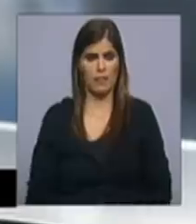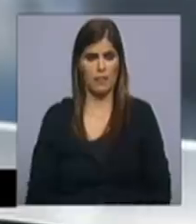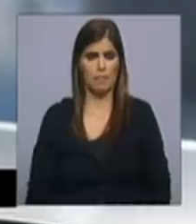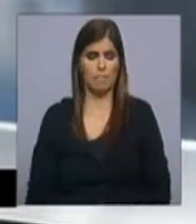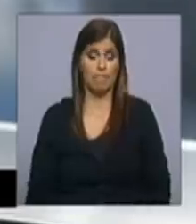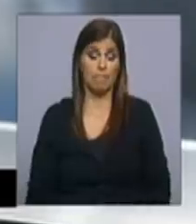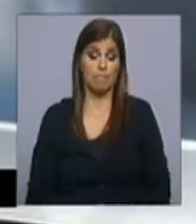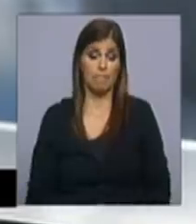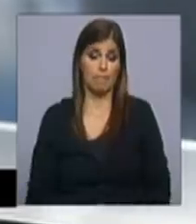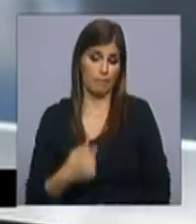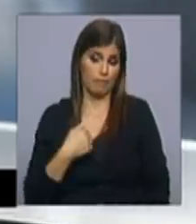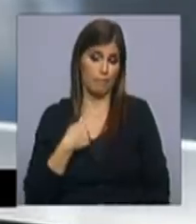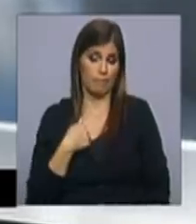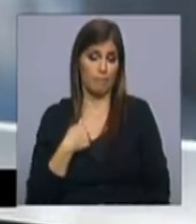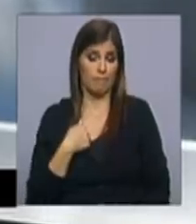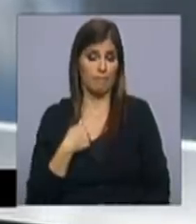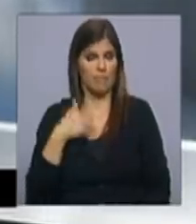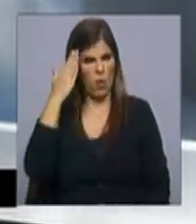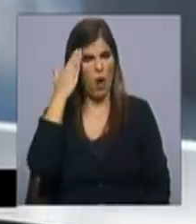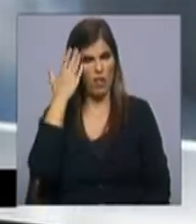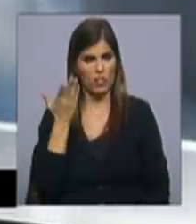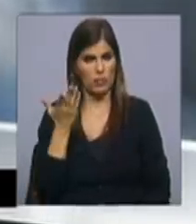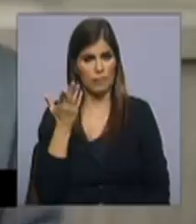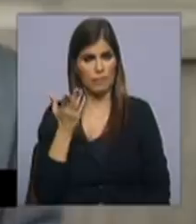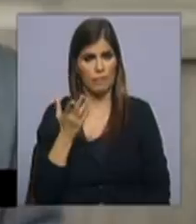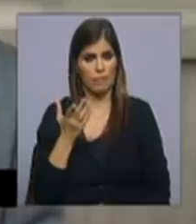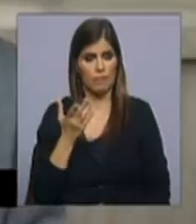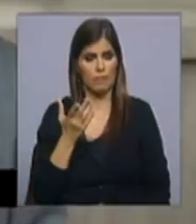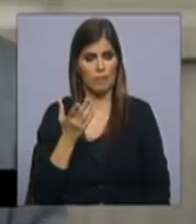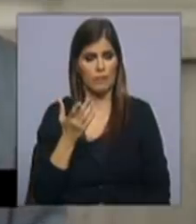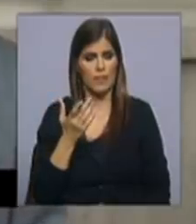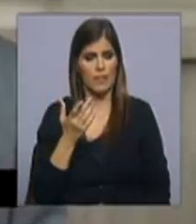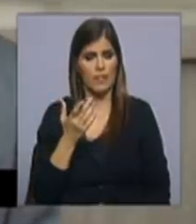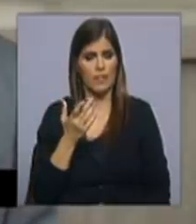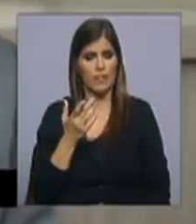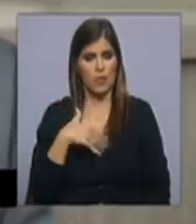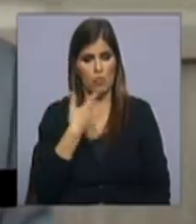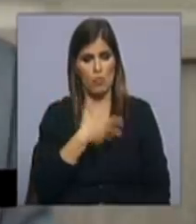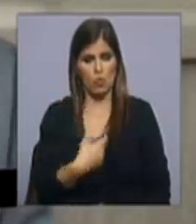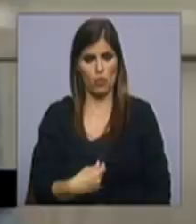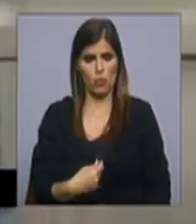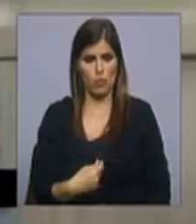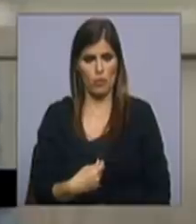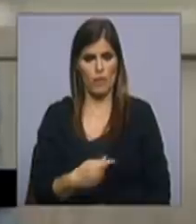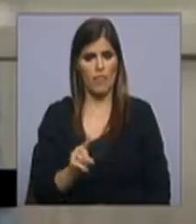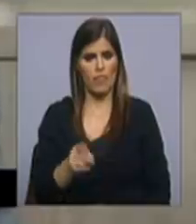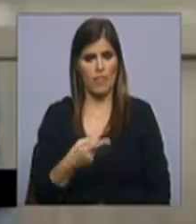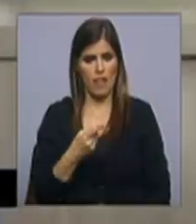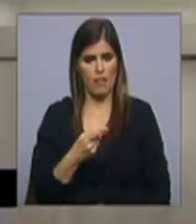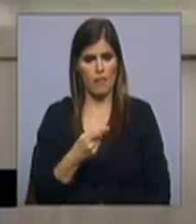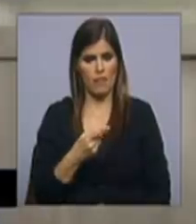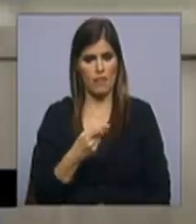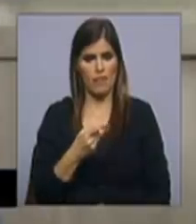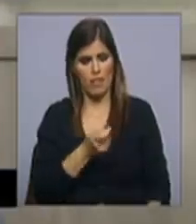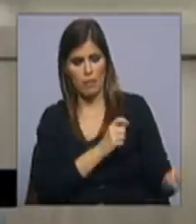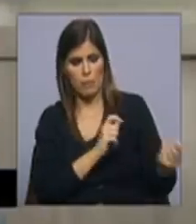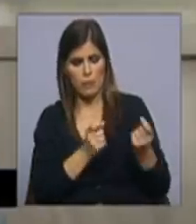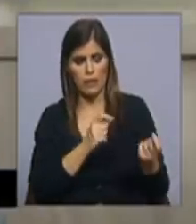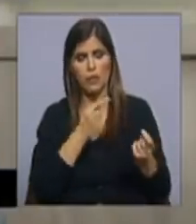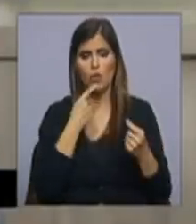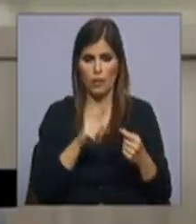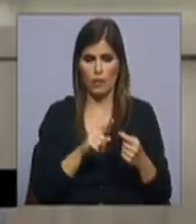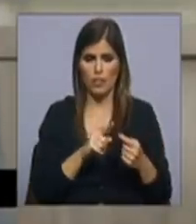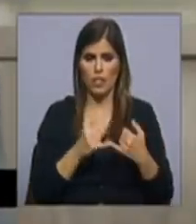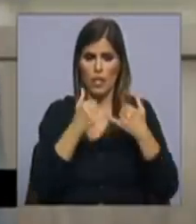Eu estou convencido, João Fernando, que o mundo deverá ser rediscutido a partir do